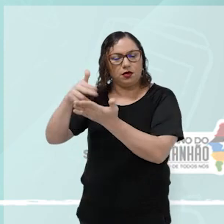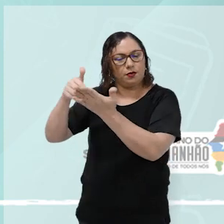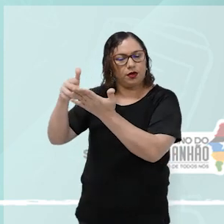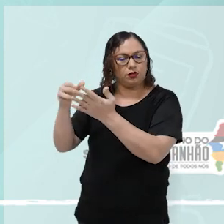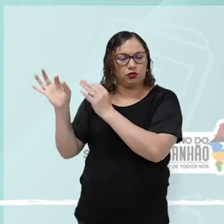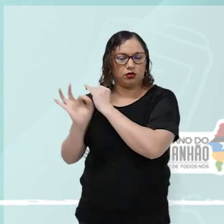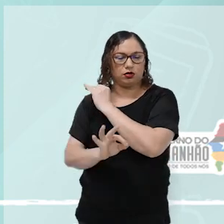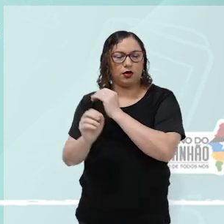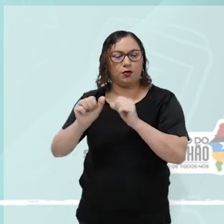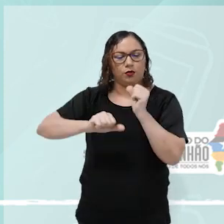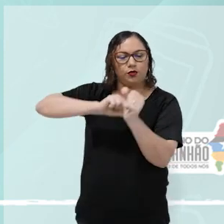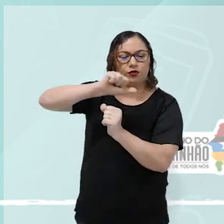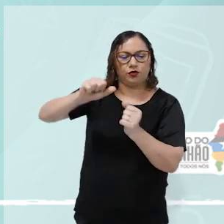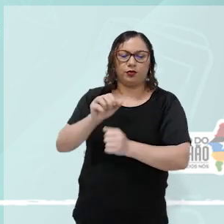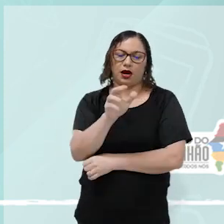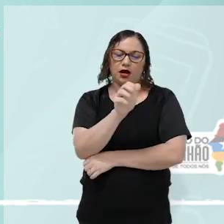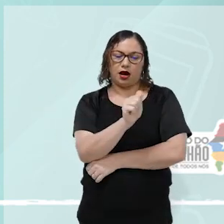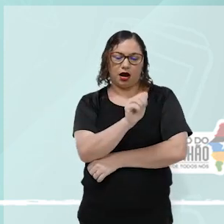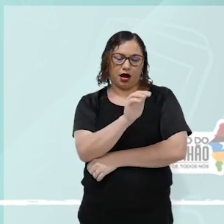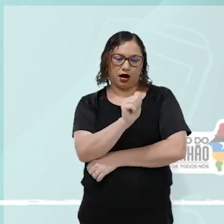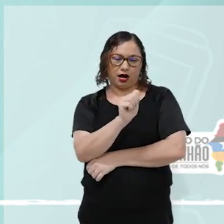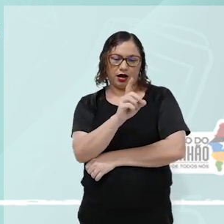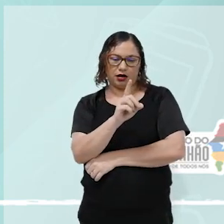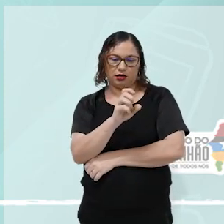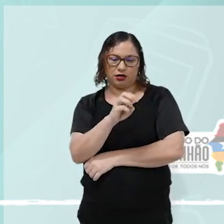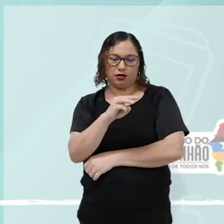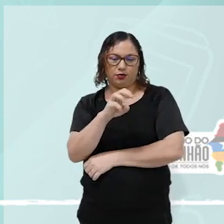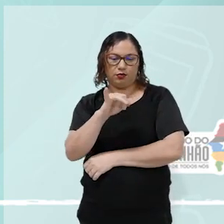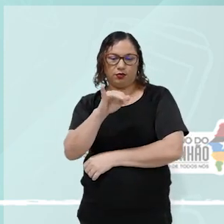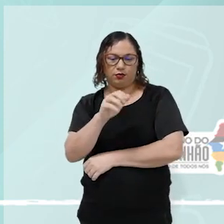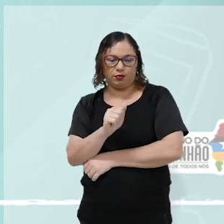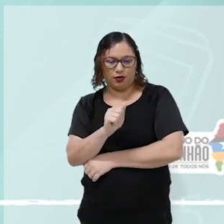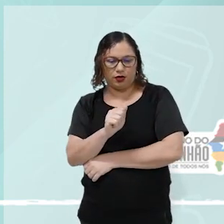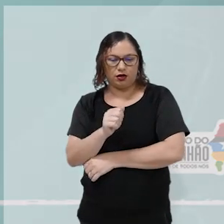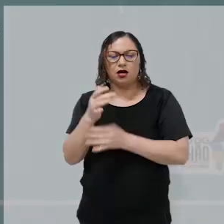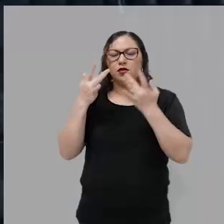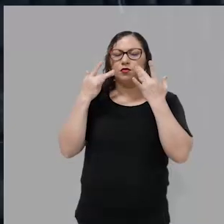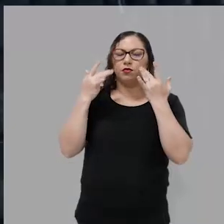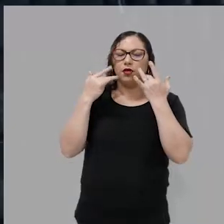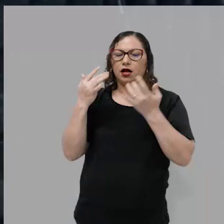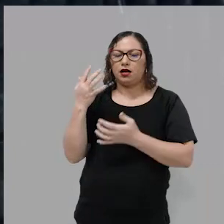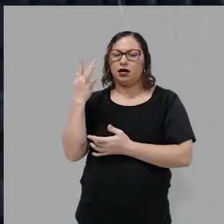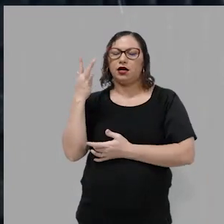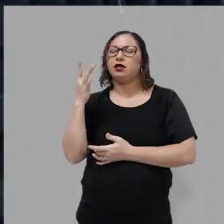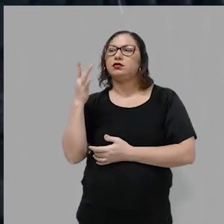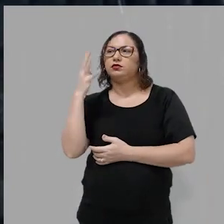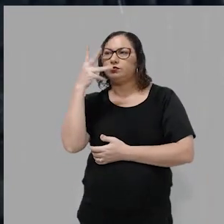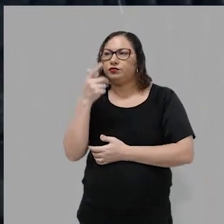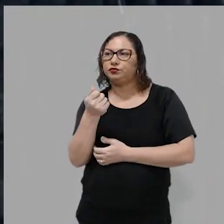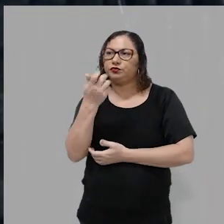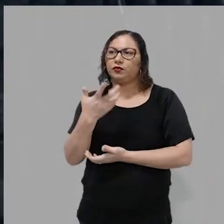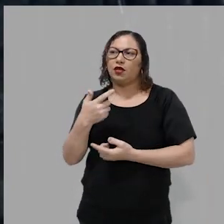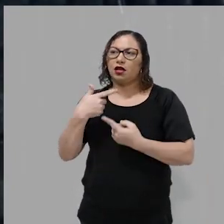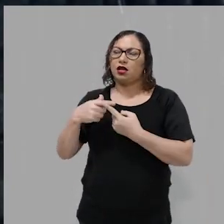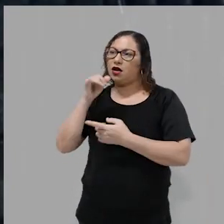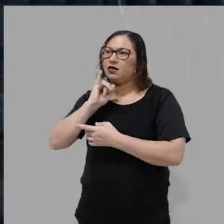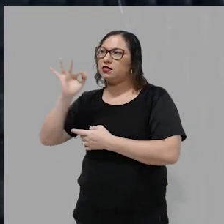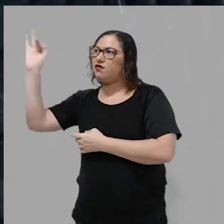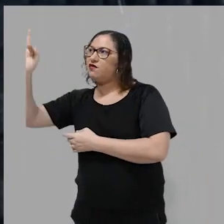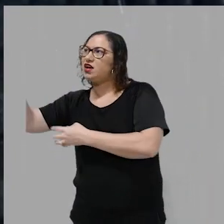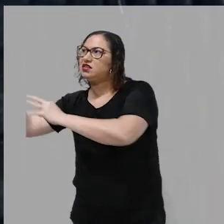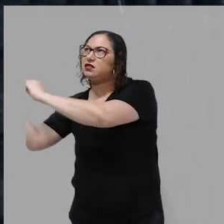tem a seguinte situação: política, um puxa daqui, um puxa dali, por que trouxeram franceses, por que não